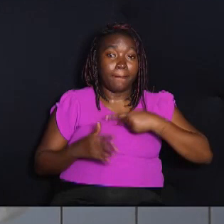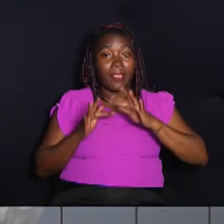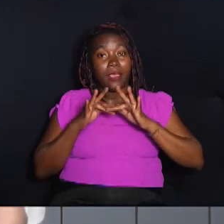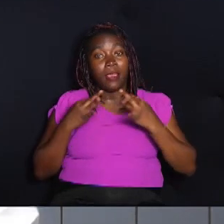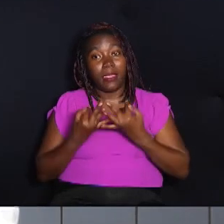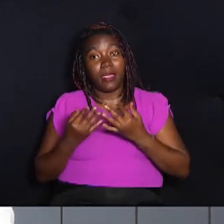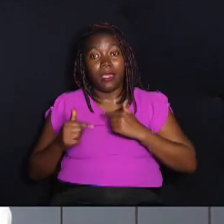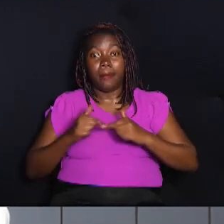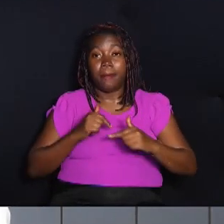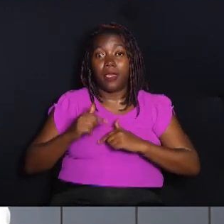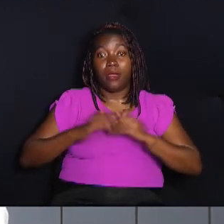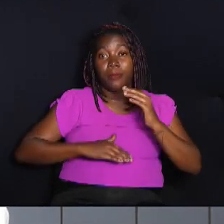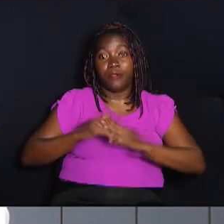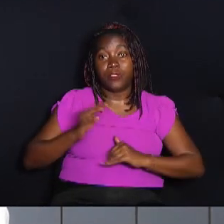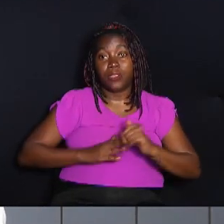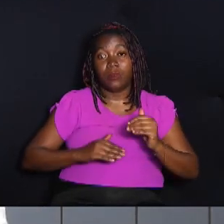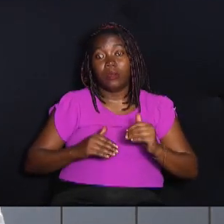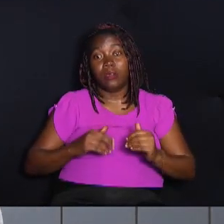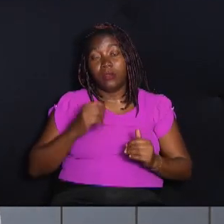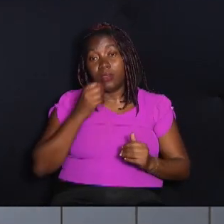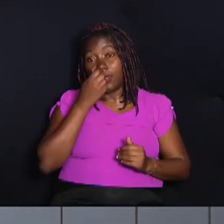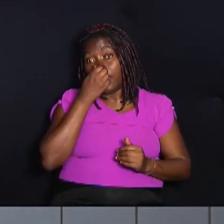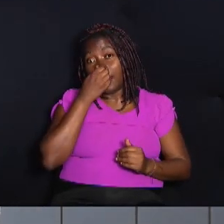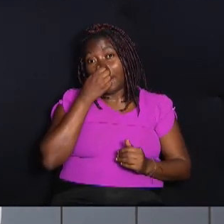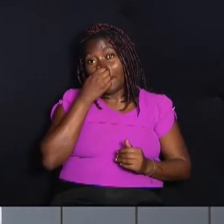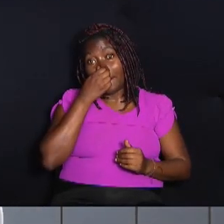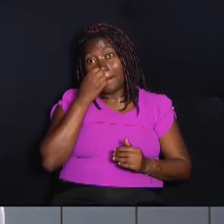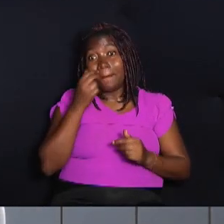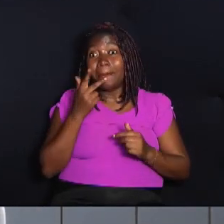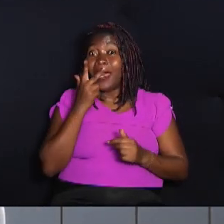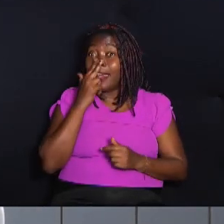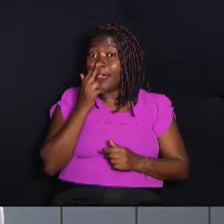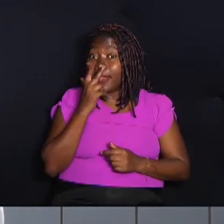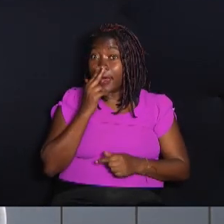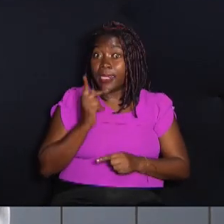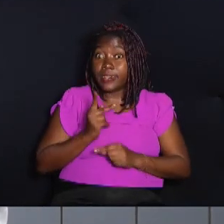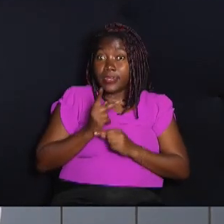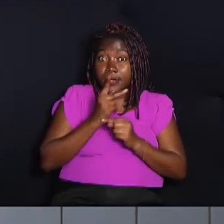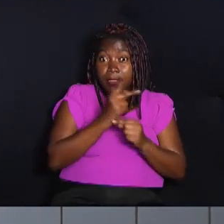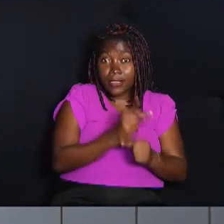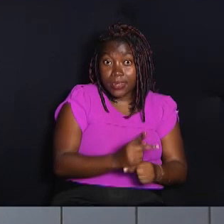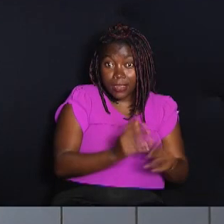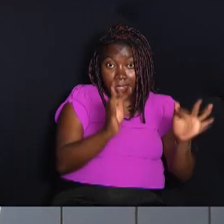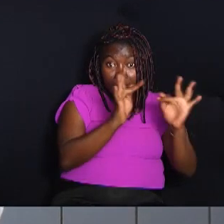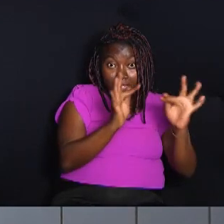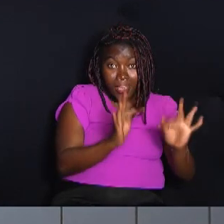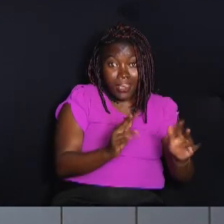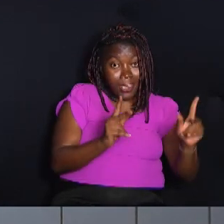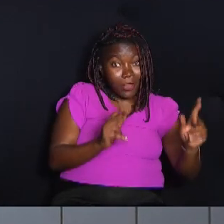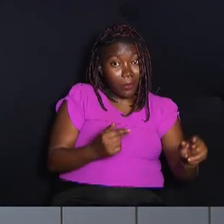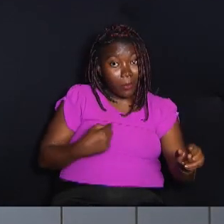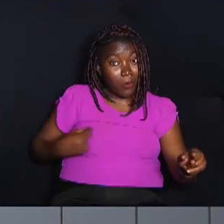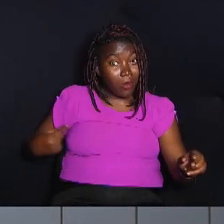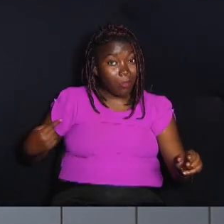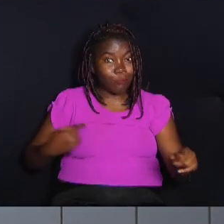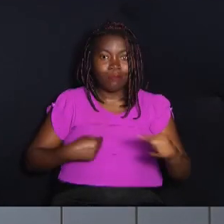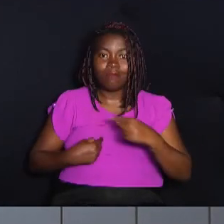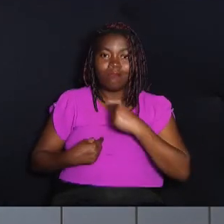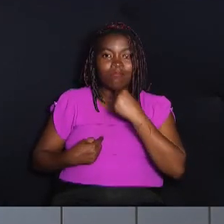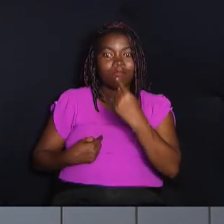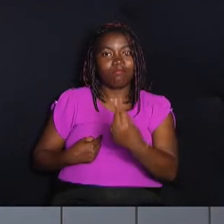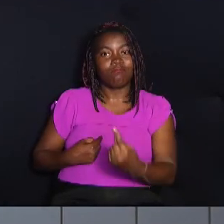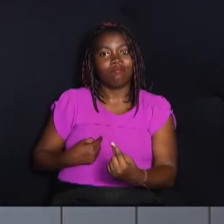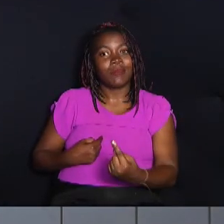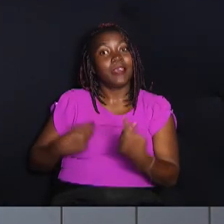né, profissionalmente. Então, parece que a busca da felicidade, como nós estamos fazendo, não está dando muito certo. Nós